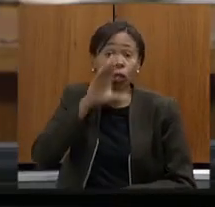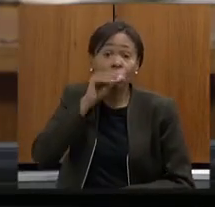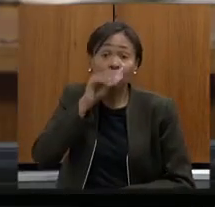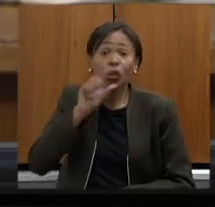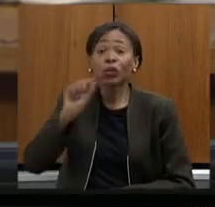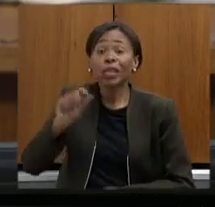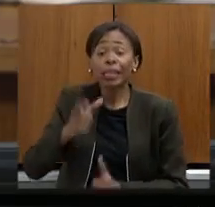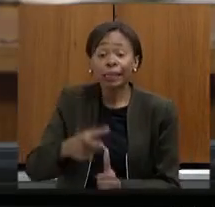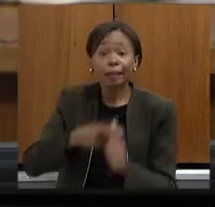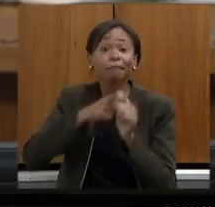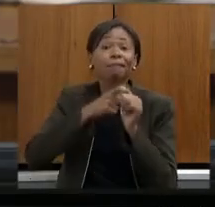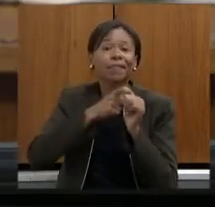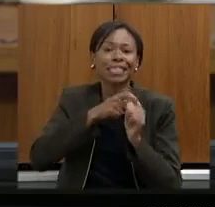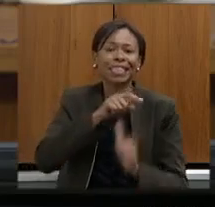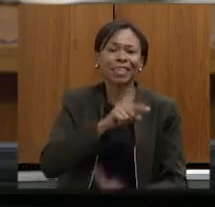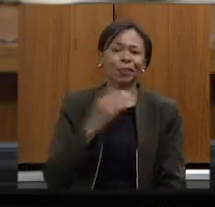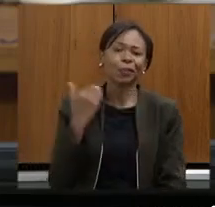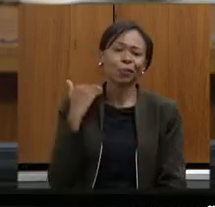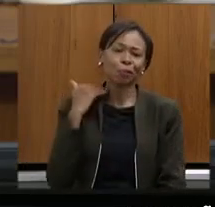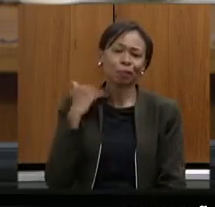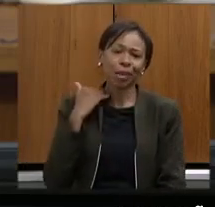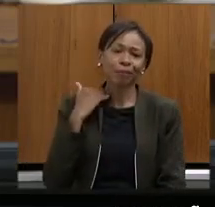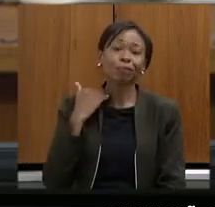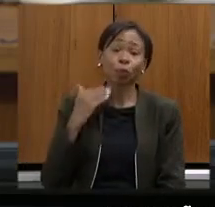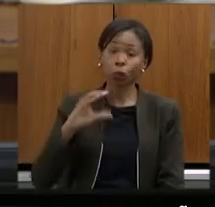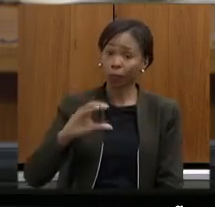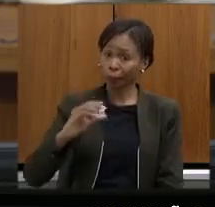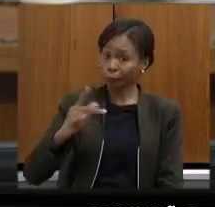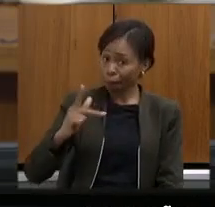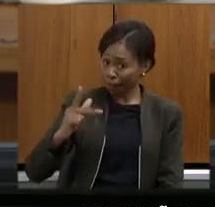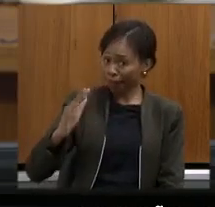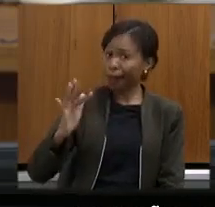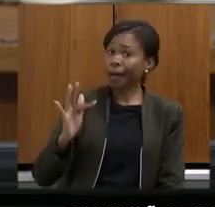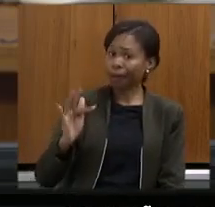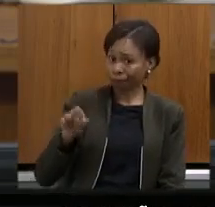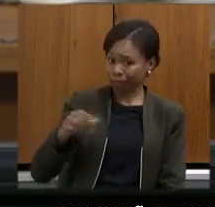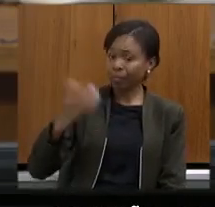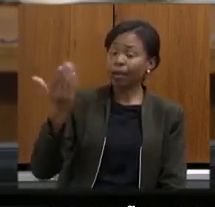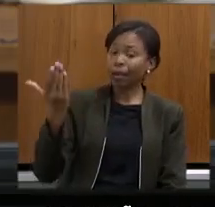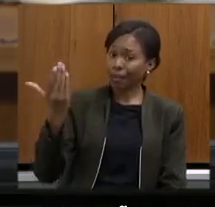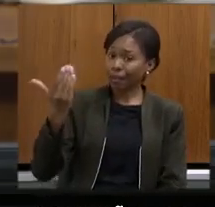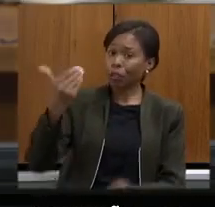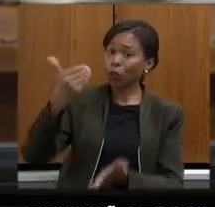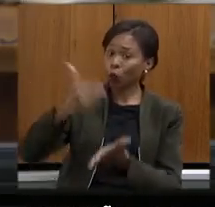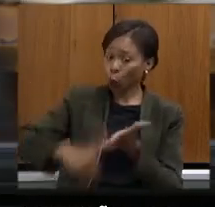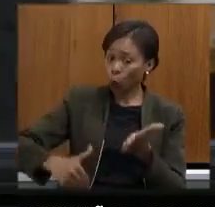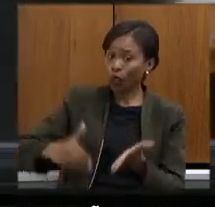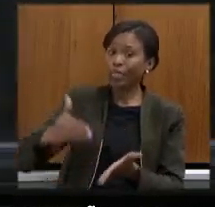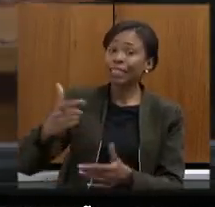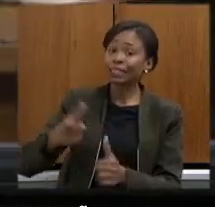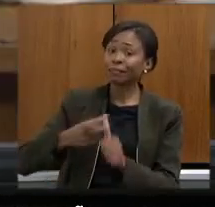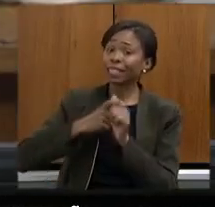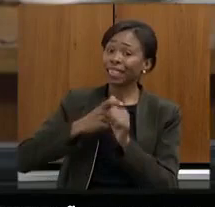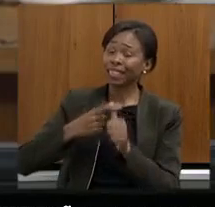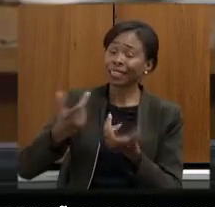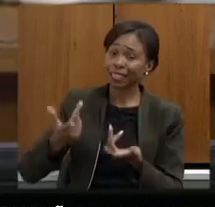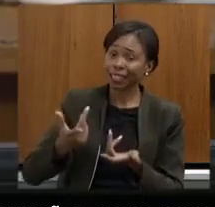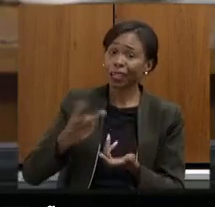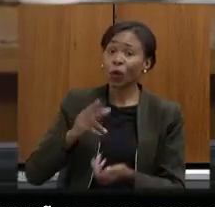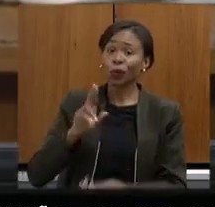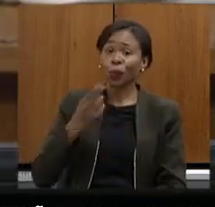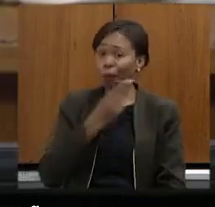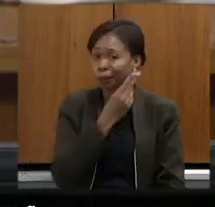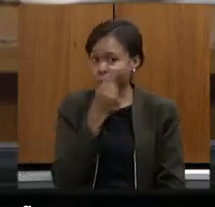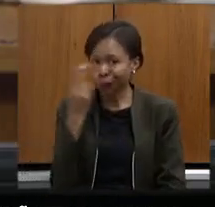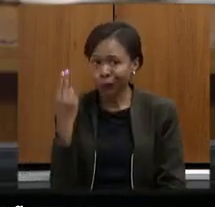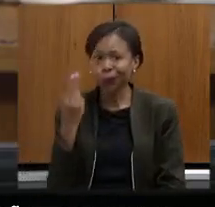com os bancos no seu CPF e a gente tinha uma situação realmente muito complexo servidores no SPC e no Serasa